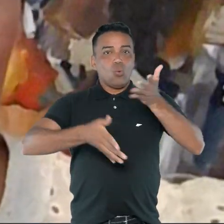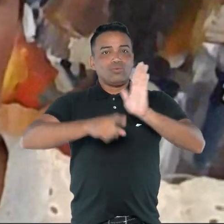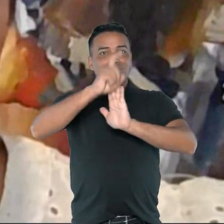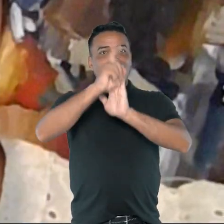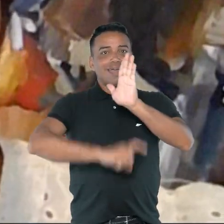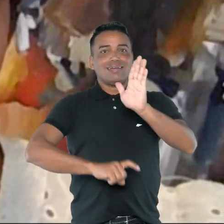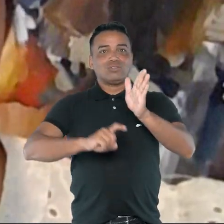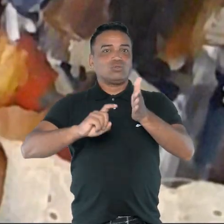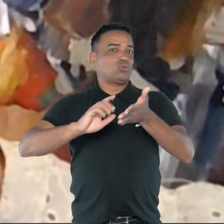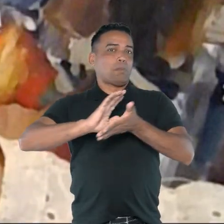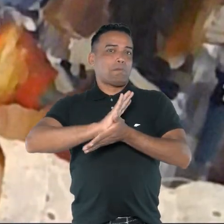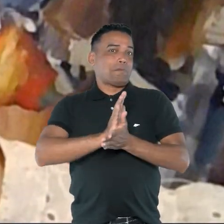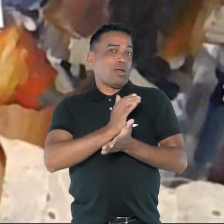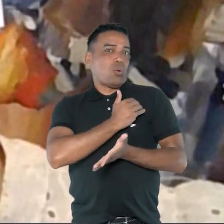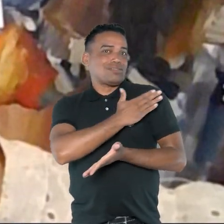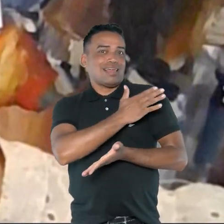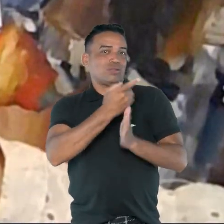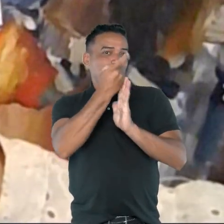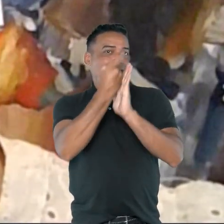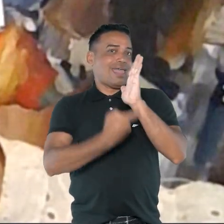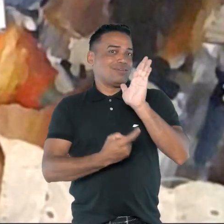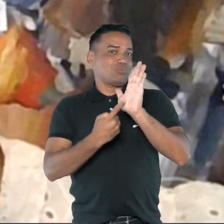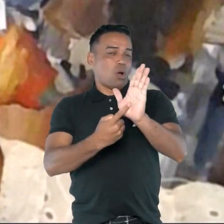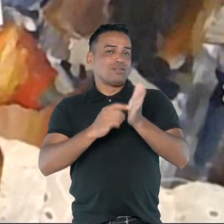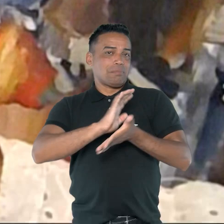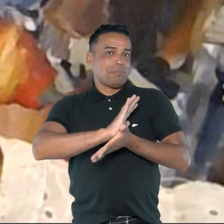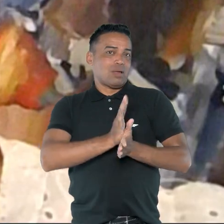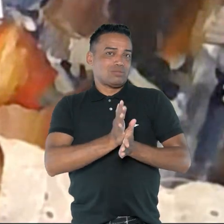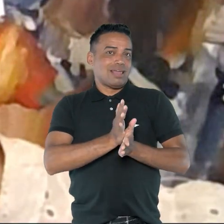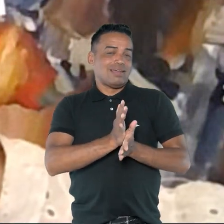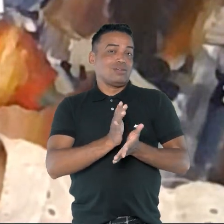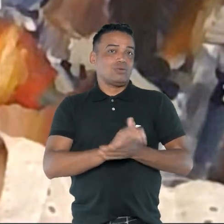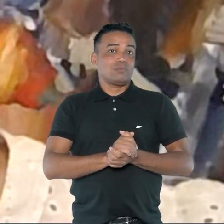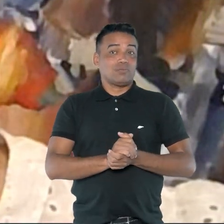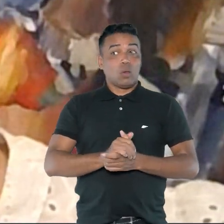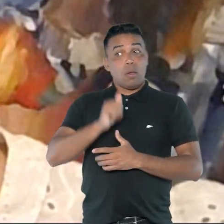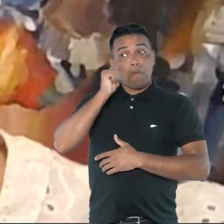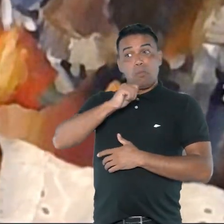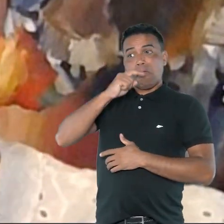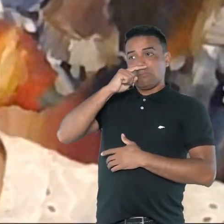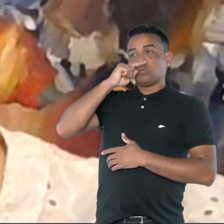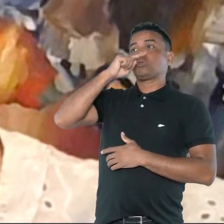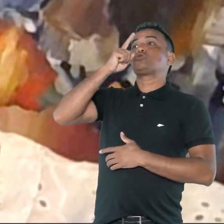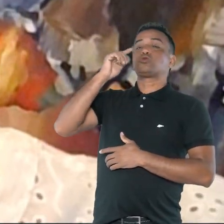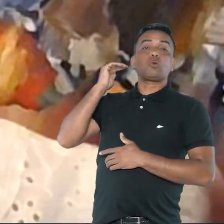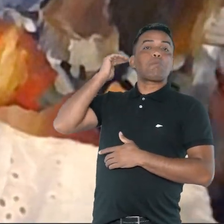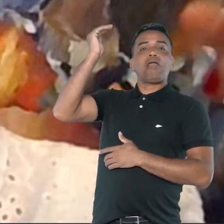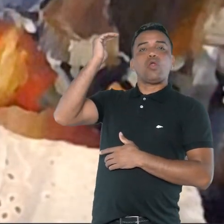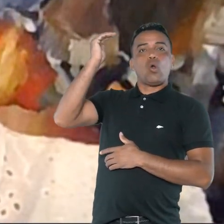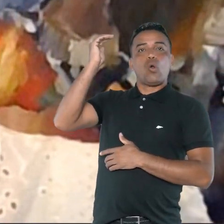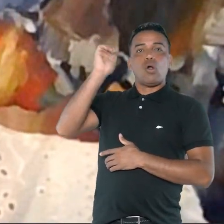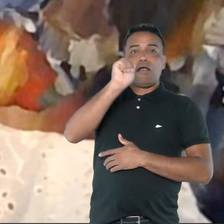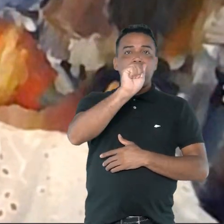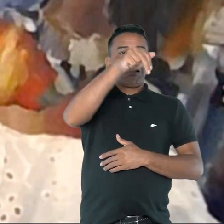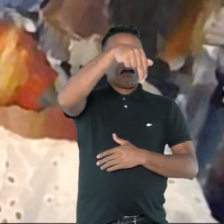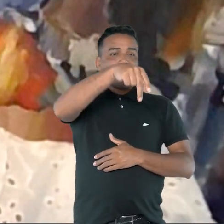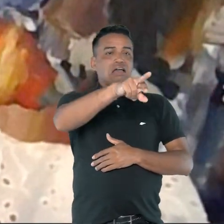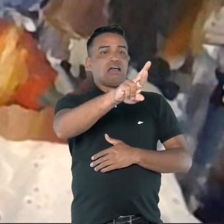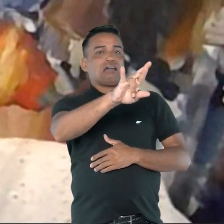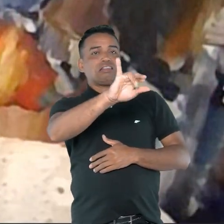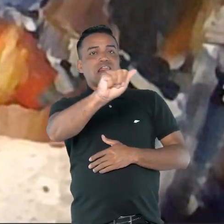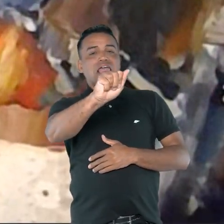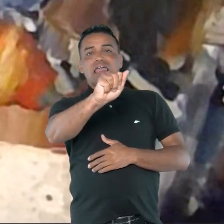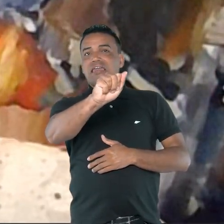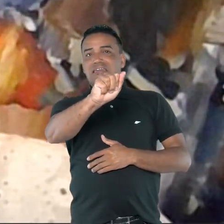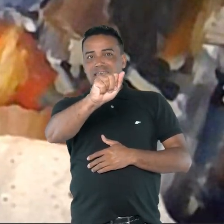fala extremamente preconceituosa para começar. Ela simplesmente se enxerga como superior à Andréia e diz